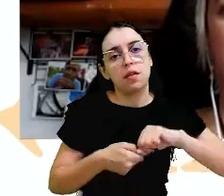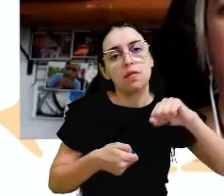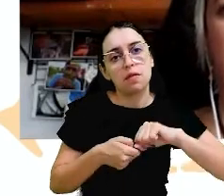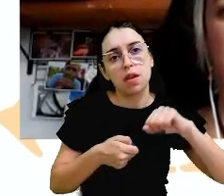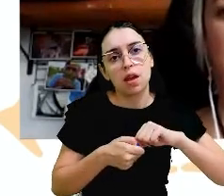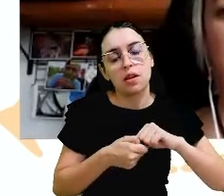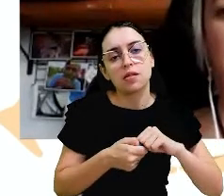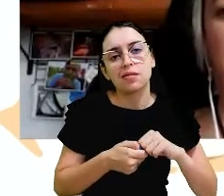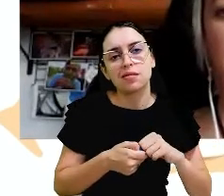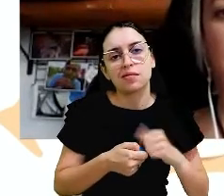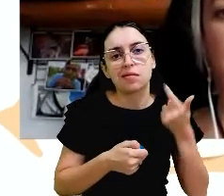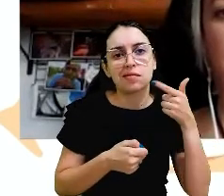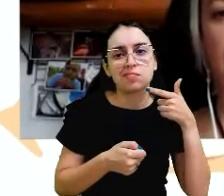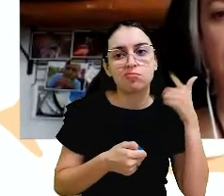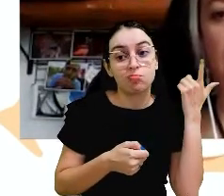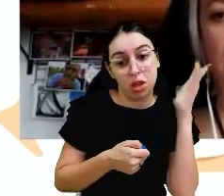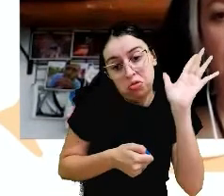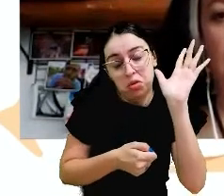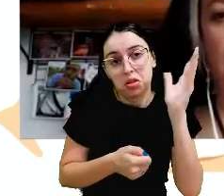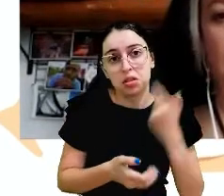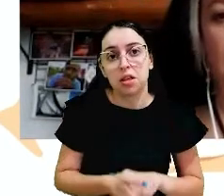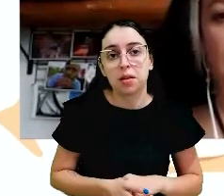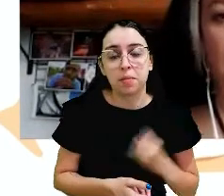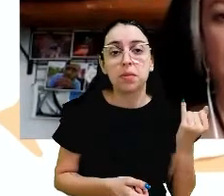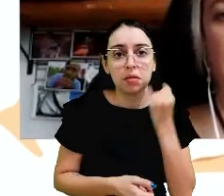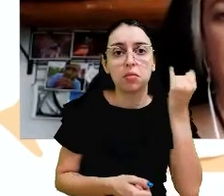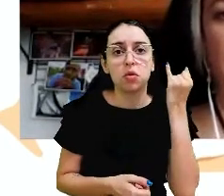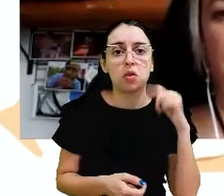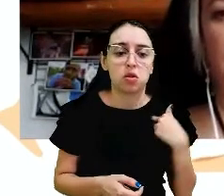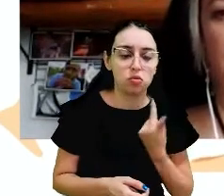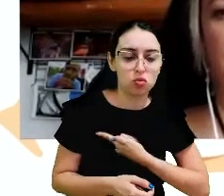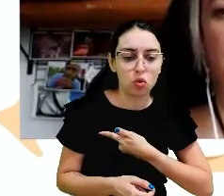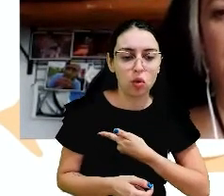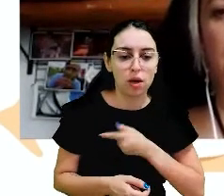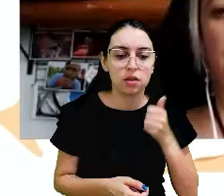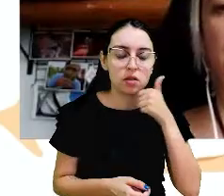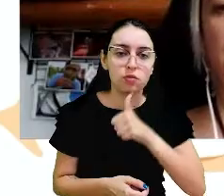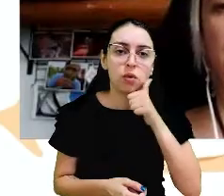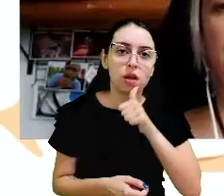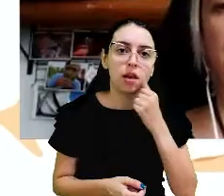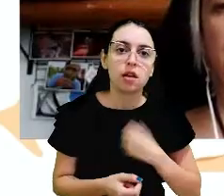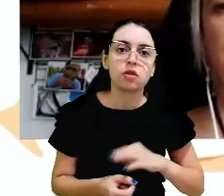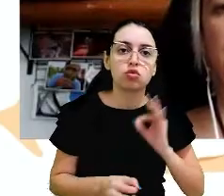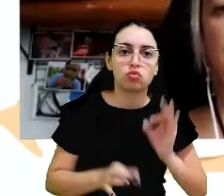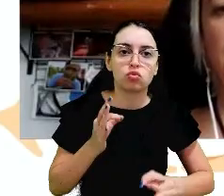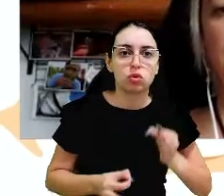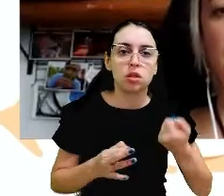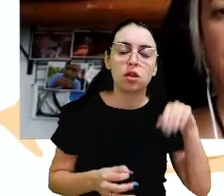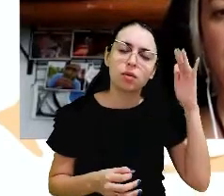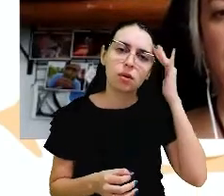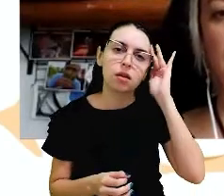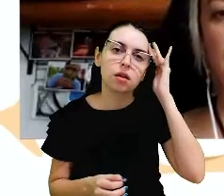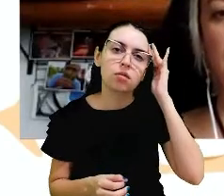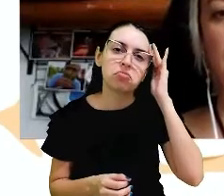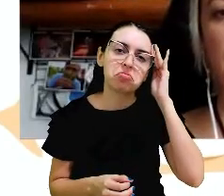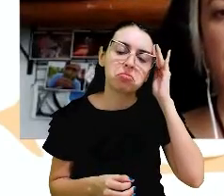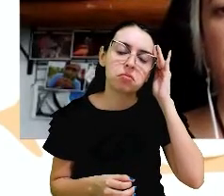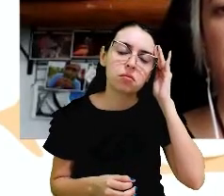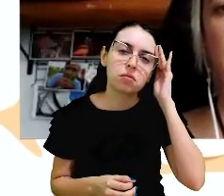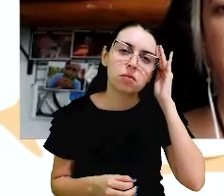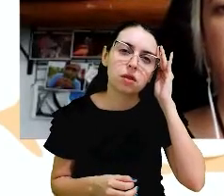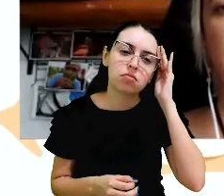acontecendo dessa forma, né? É importante que nós, como mulheres do direito, saibamos que